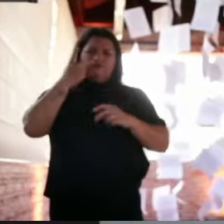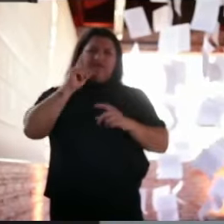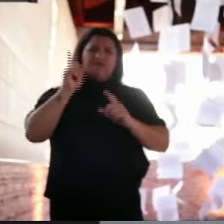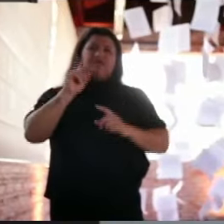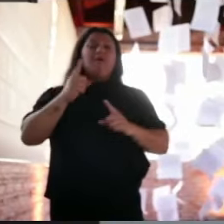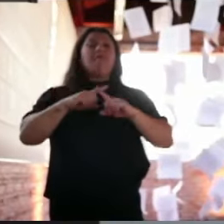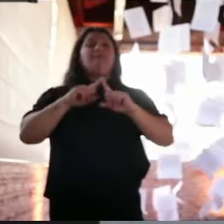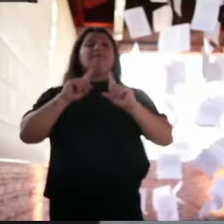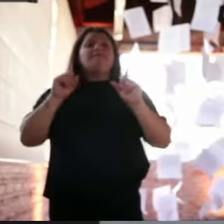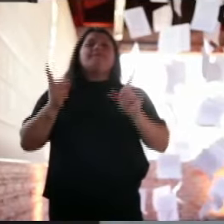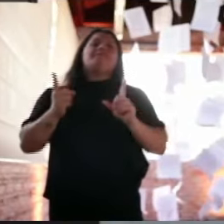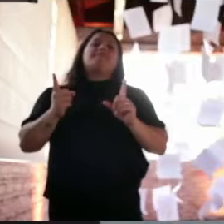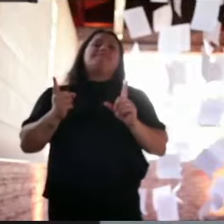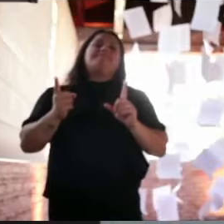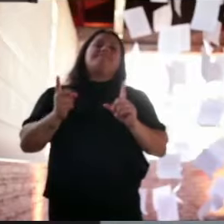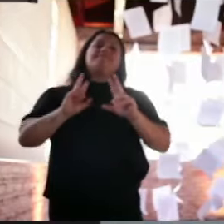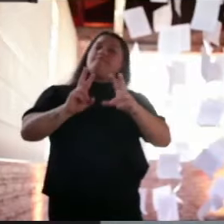reconhecer